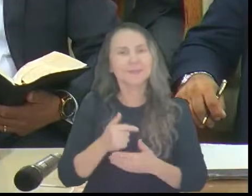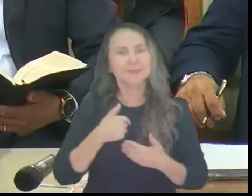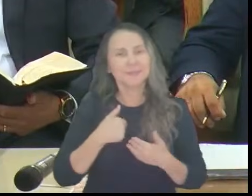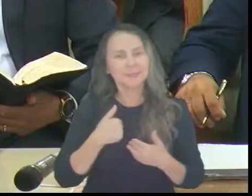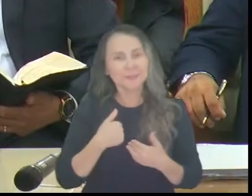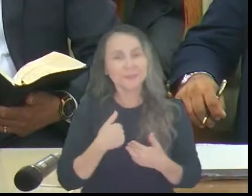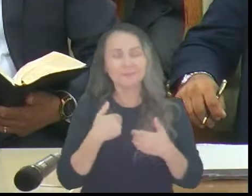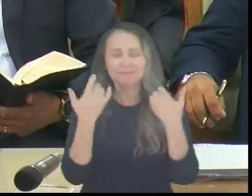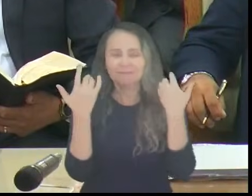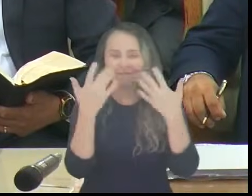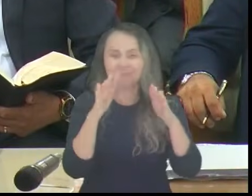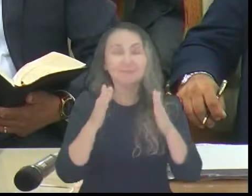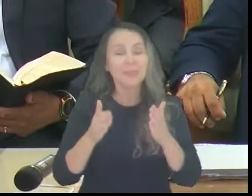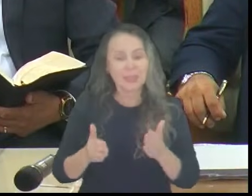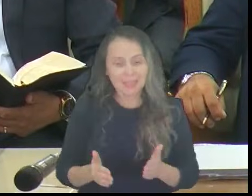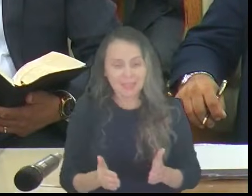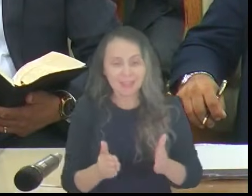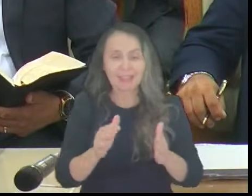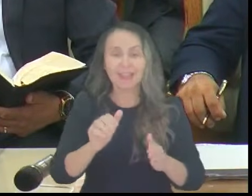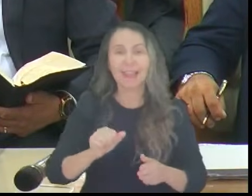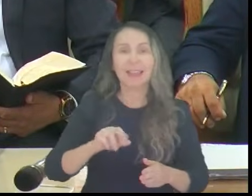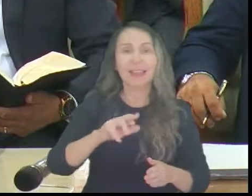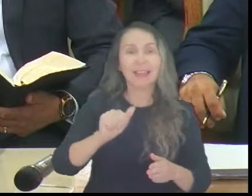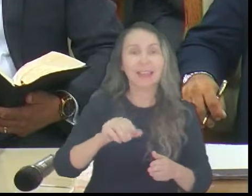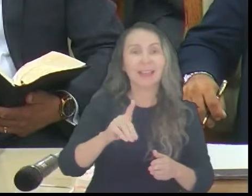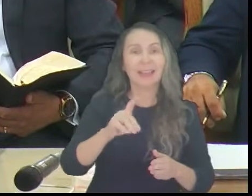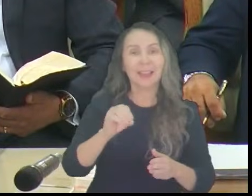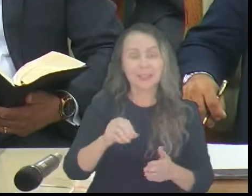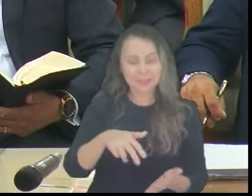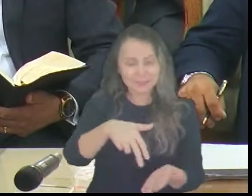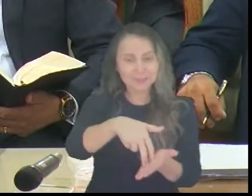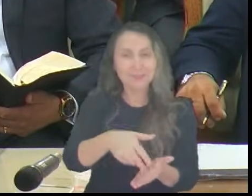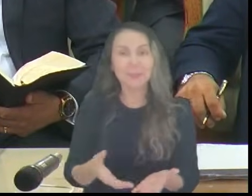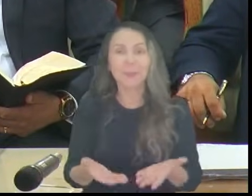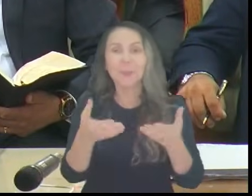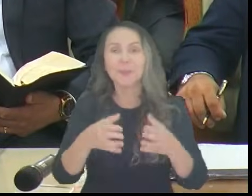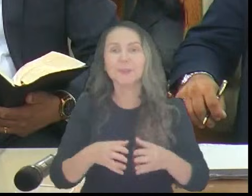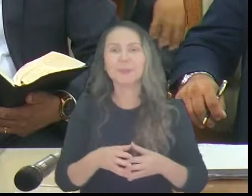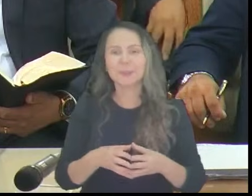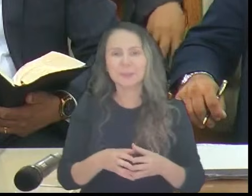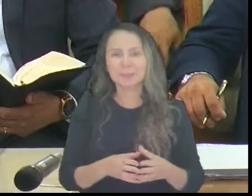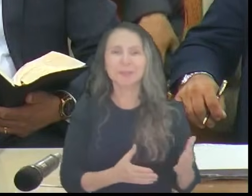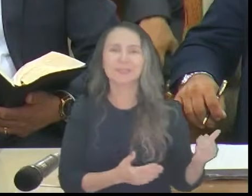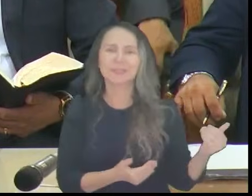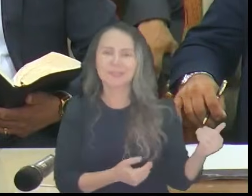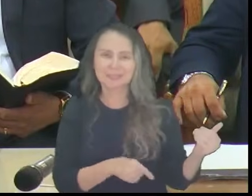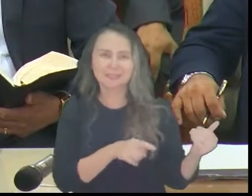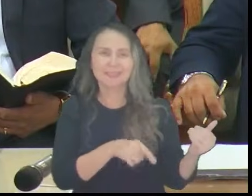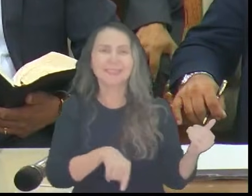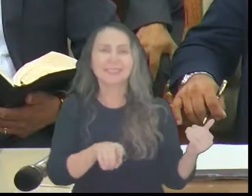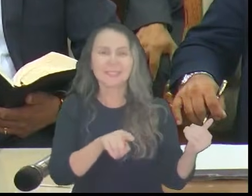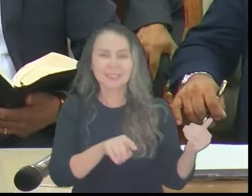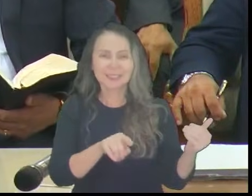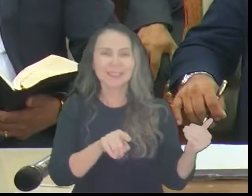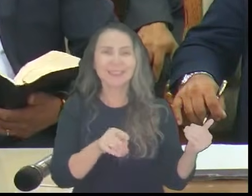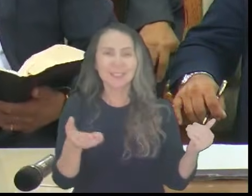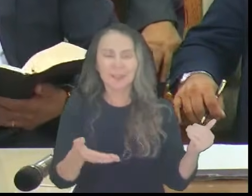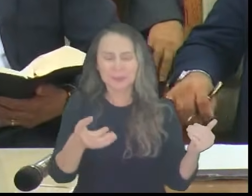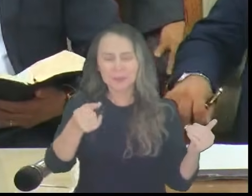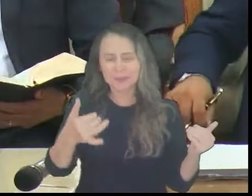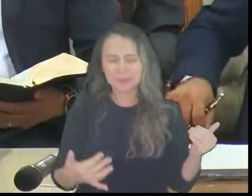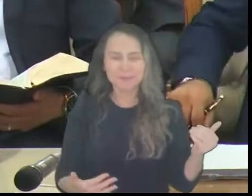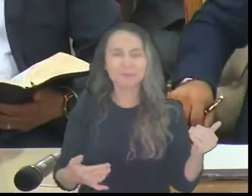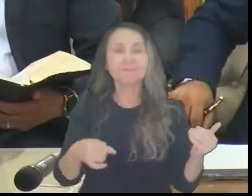do Arado, eu vi vocês de fato. Fique de pé o Caminho do Arado, irmãos, antes que eu esqueça. Esses jovens que foram falados esta noite aqui,